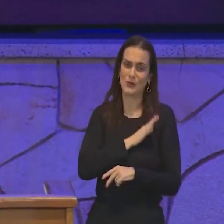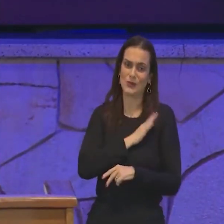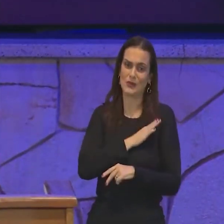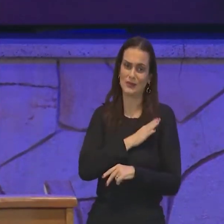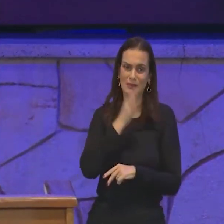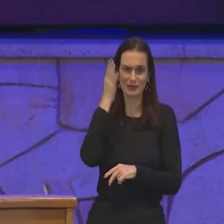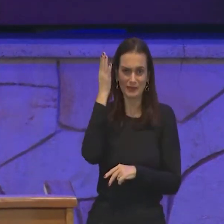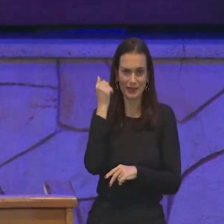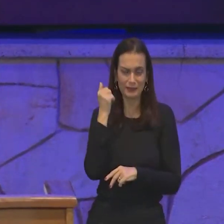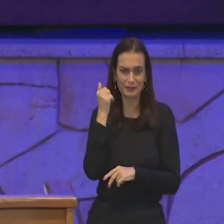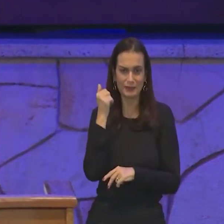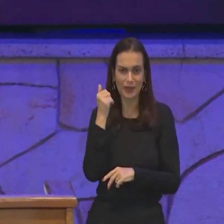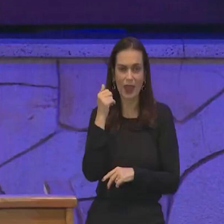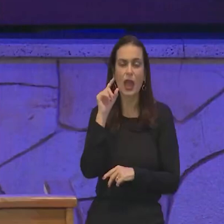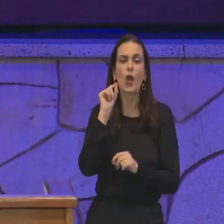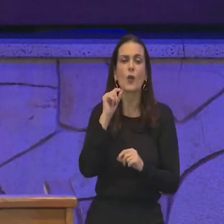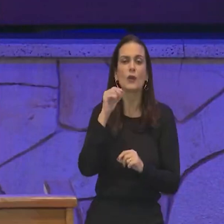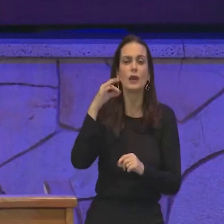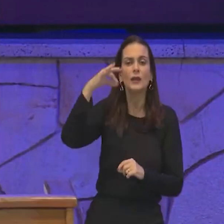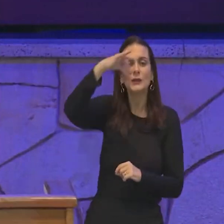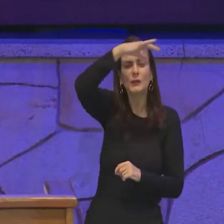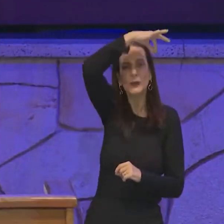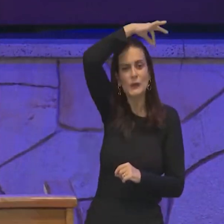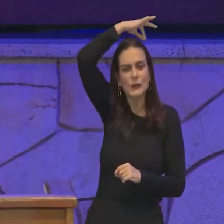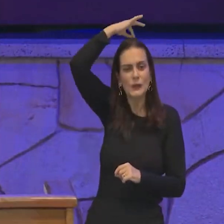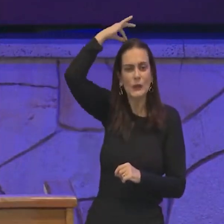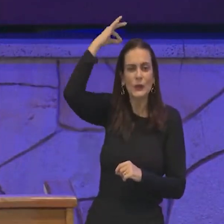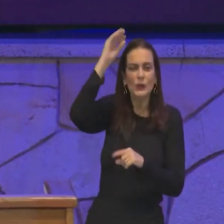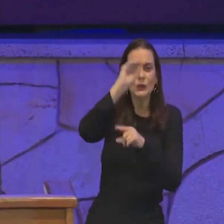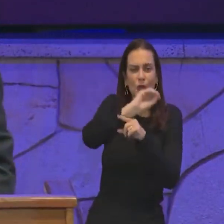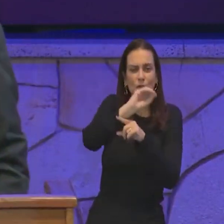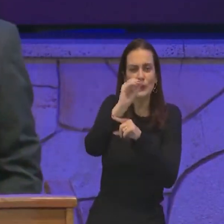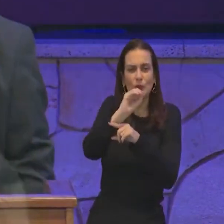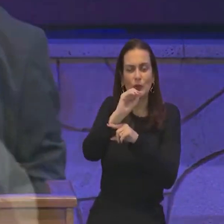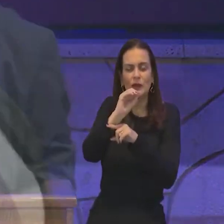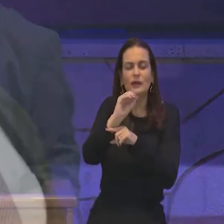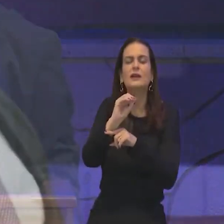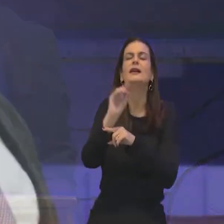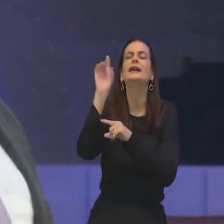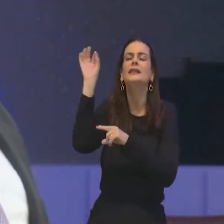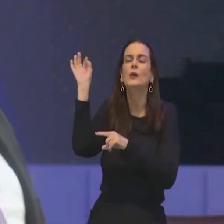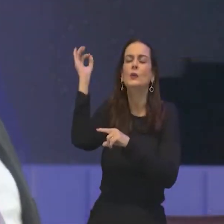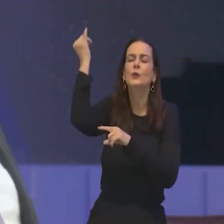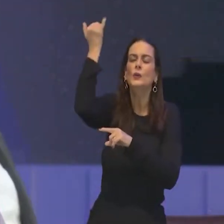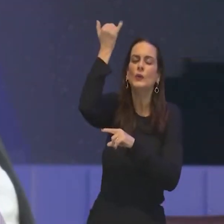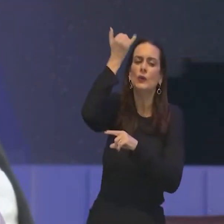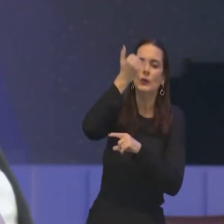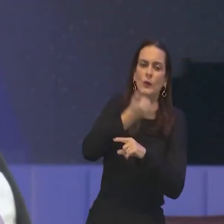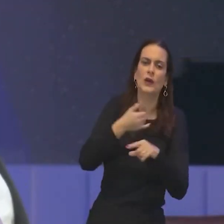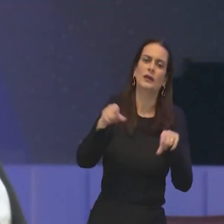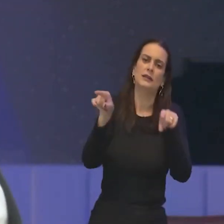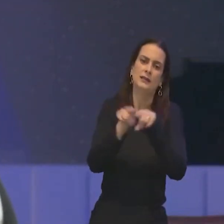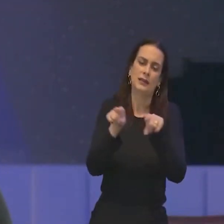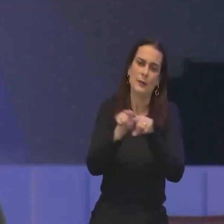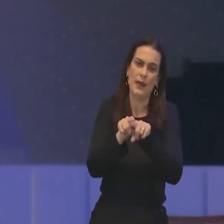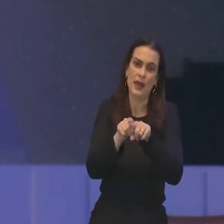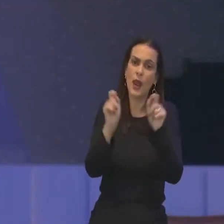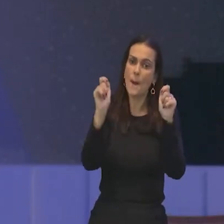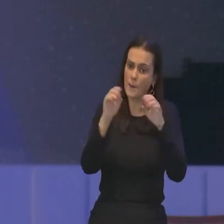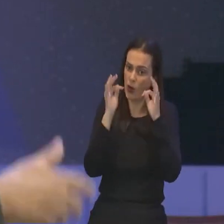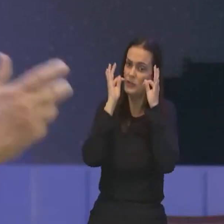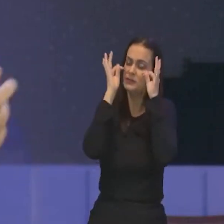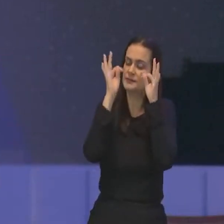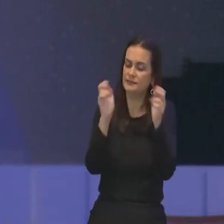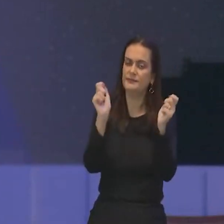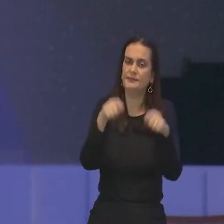a atuação do Espírito Santo de Deus. Isto é visão de Deus também, meu irmão. Você pode testemunhar isso. E